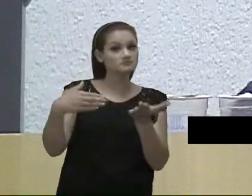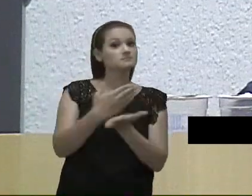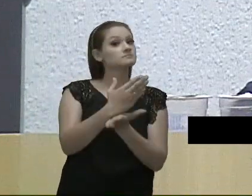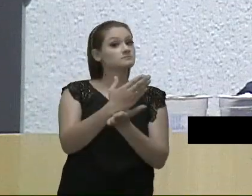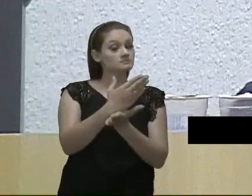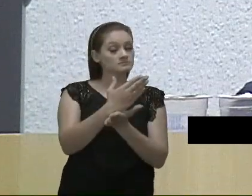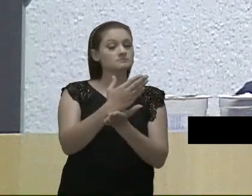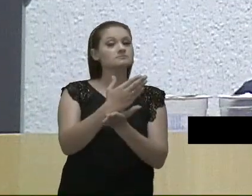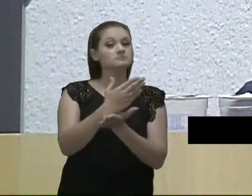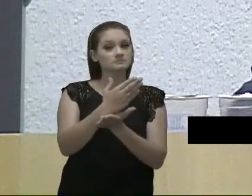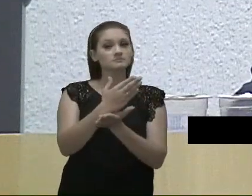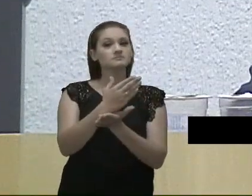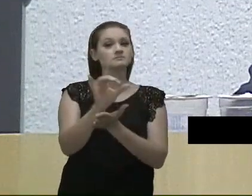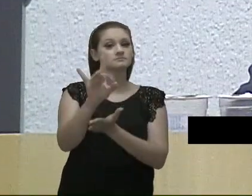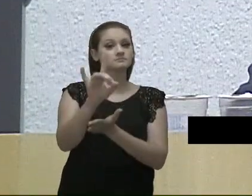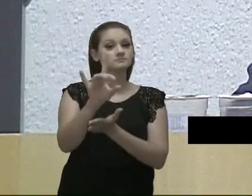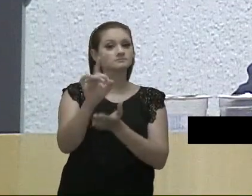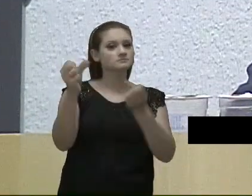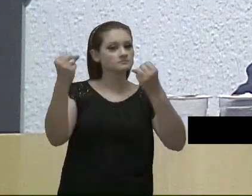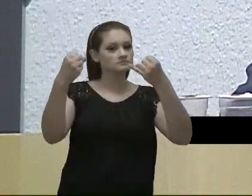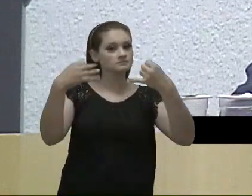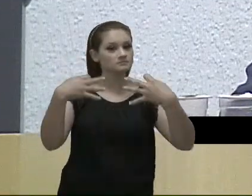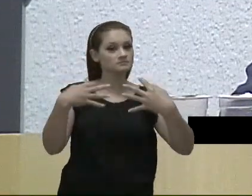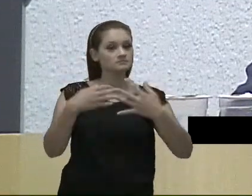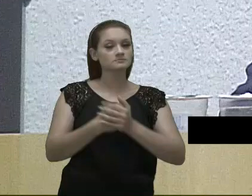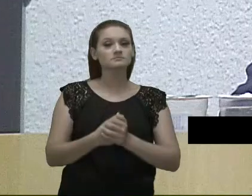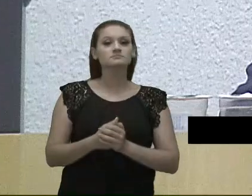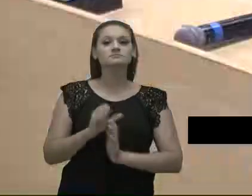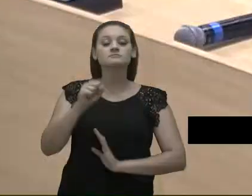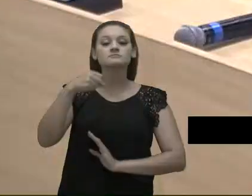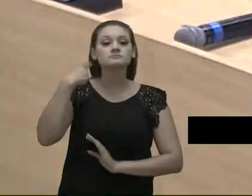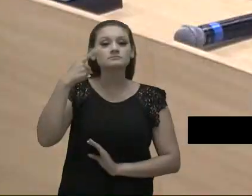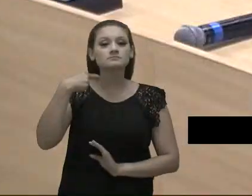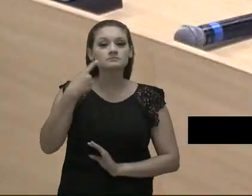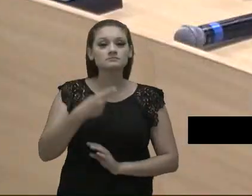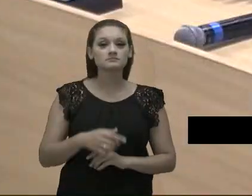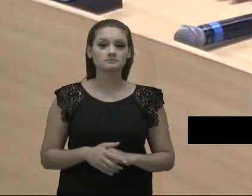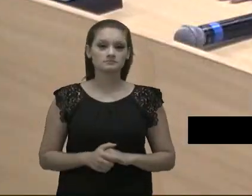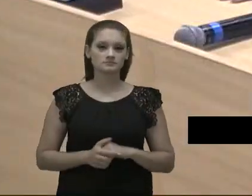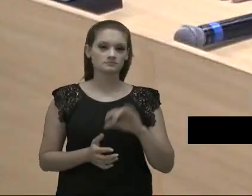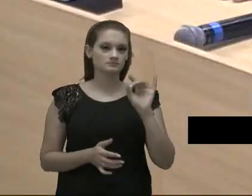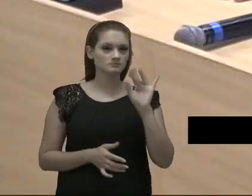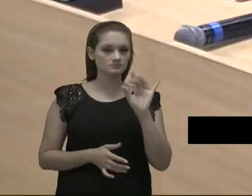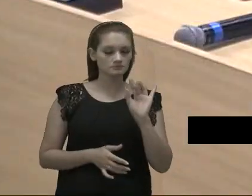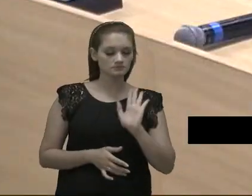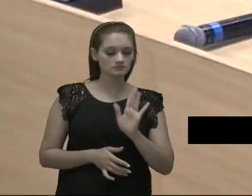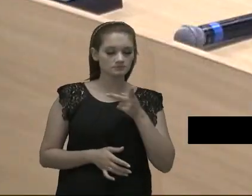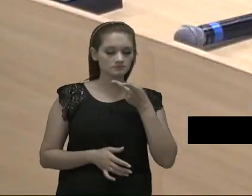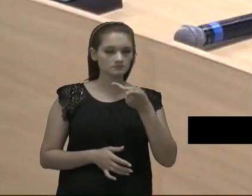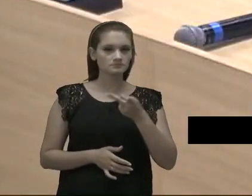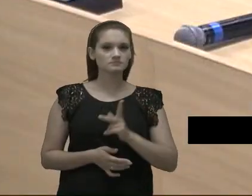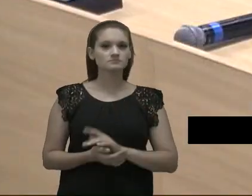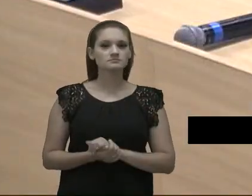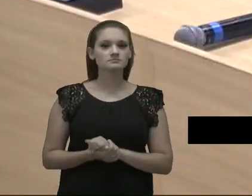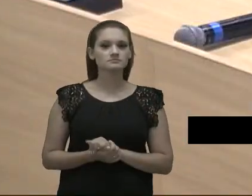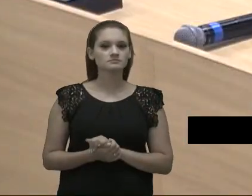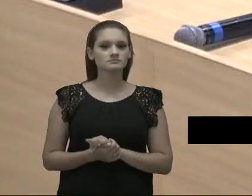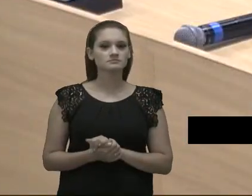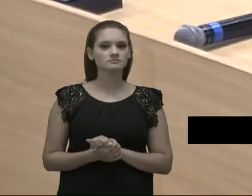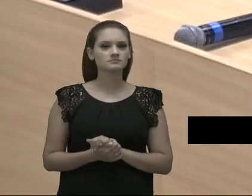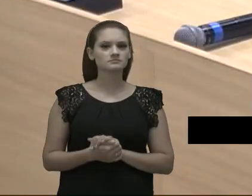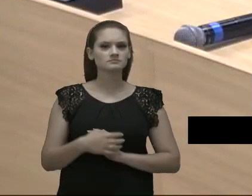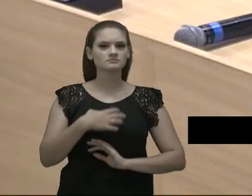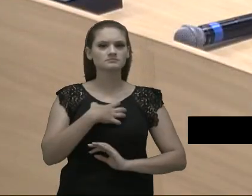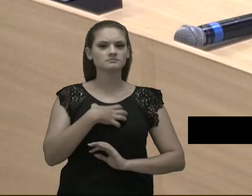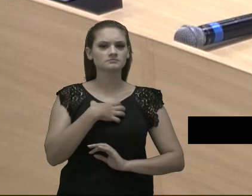comissão, tá bom? Só deixar isso esclarecido. Pois não, doutor? Só uma parte aqui, que ela tá bem emocionada